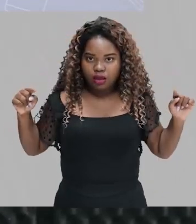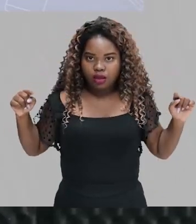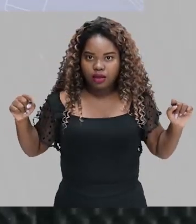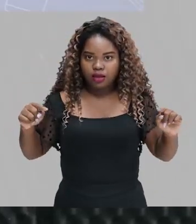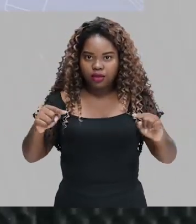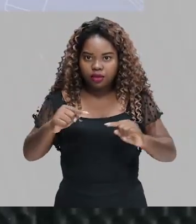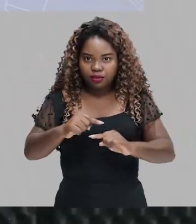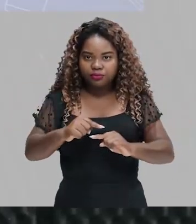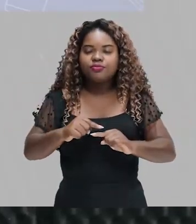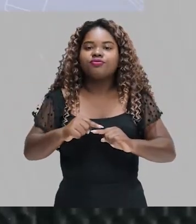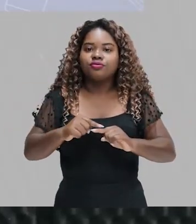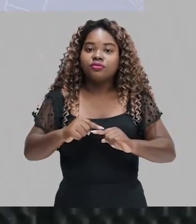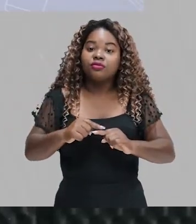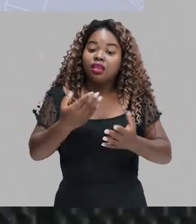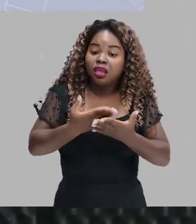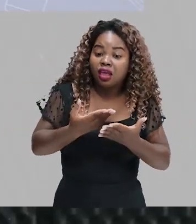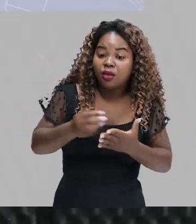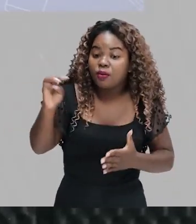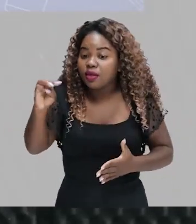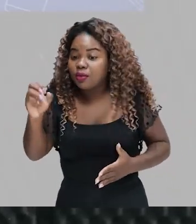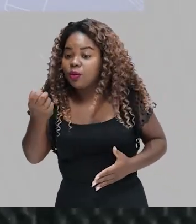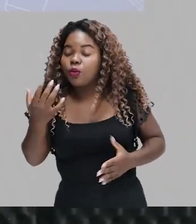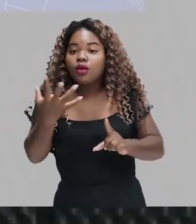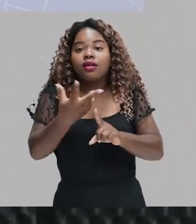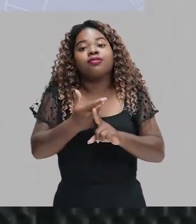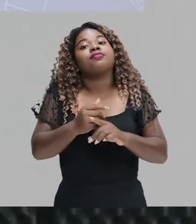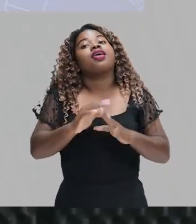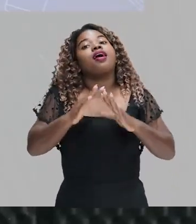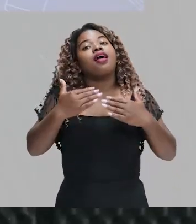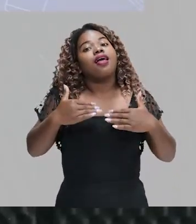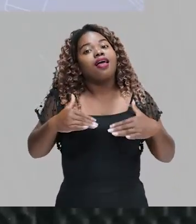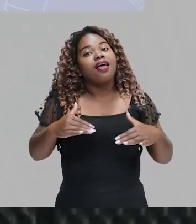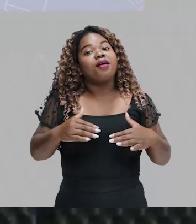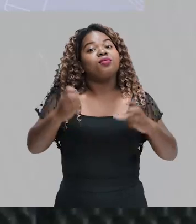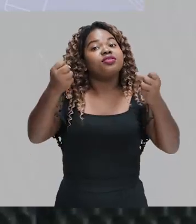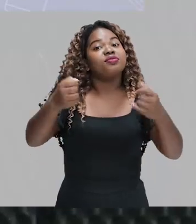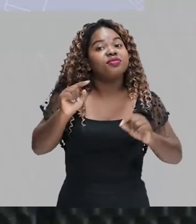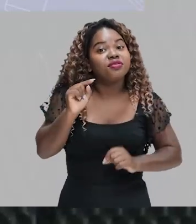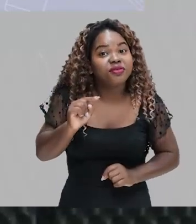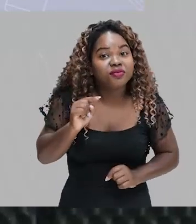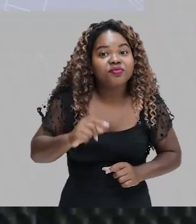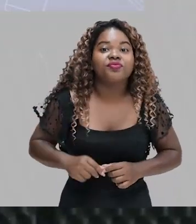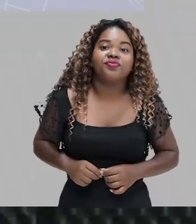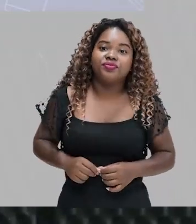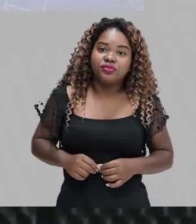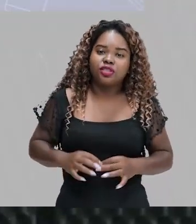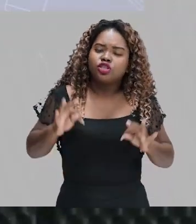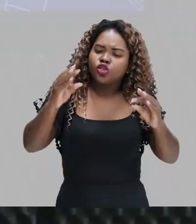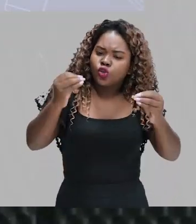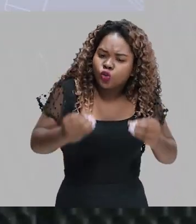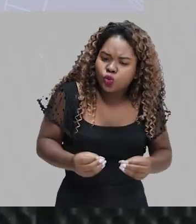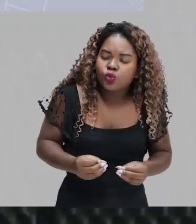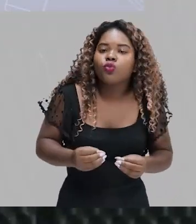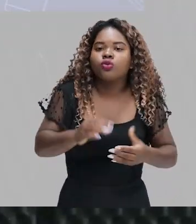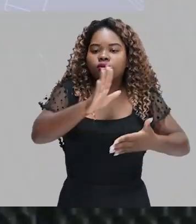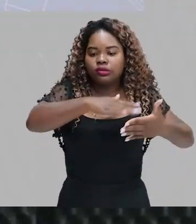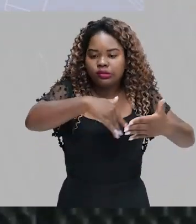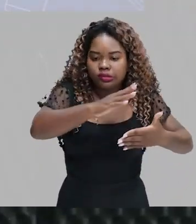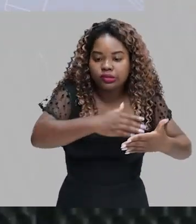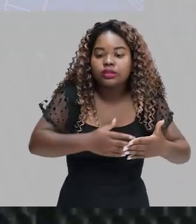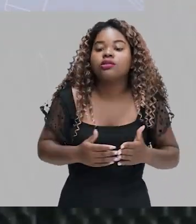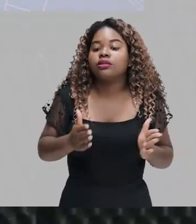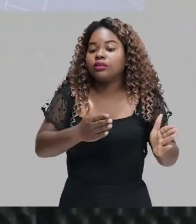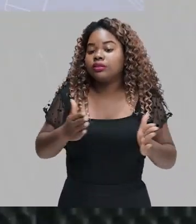Vértice, vértice, vértice. É aula de matemática ou de arte? Então, meus amores, é isso que eu queria falar para vocês. Todas as obras do Renascimento são pautadas